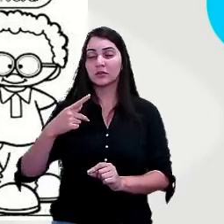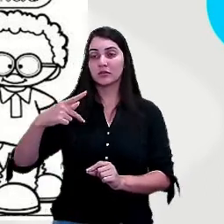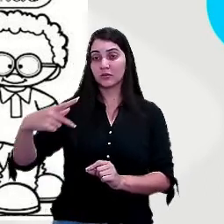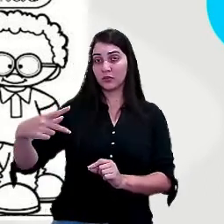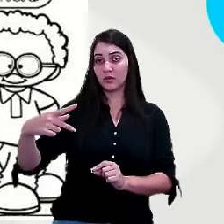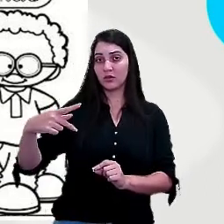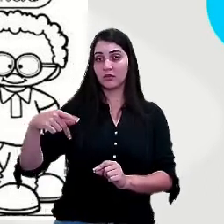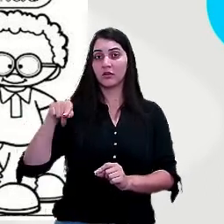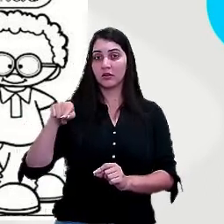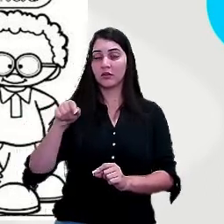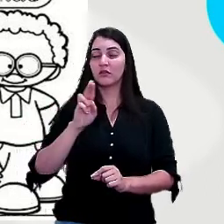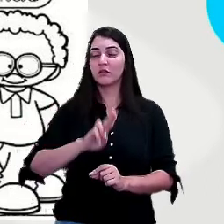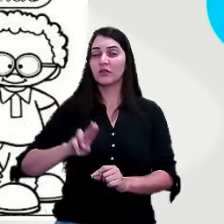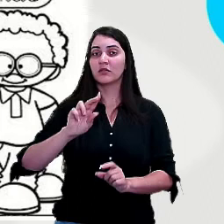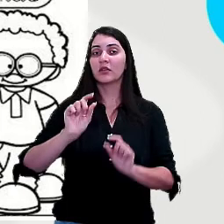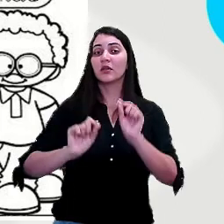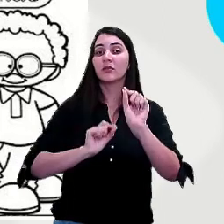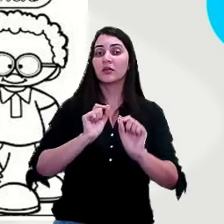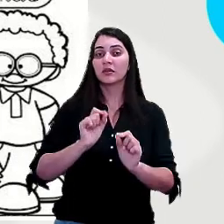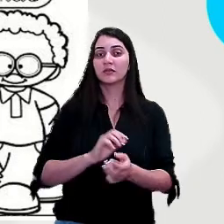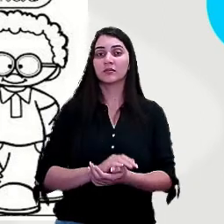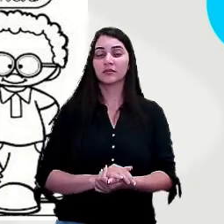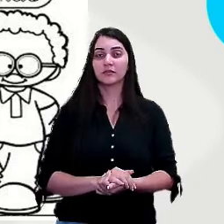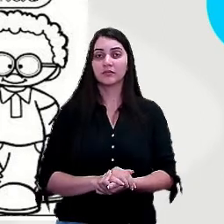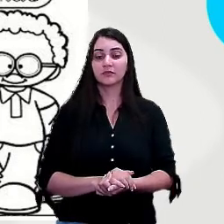no plural, então eu vou colocar aqui